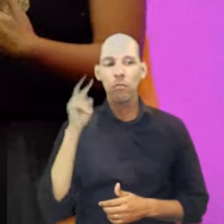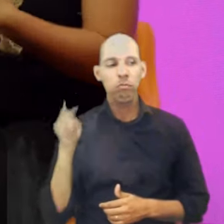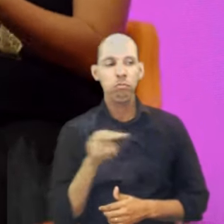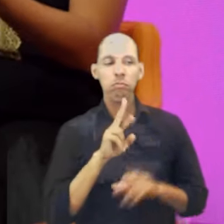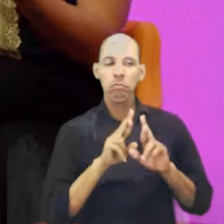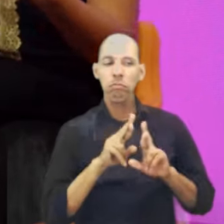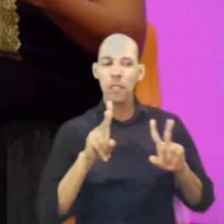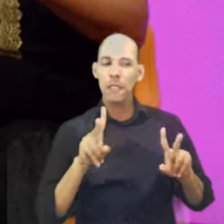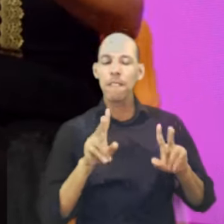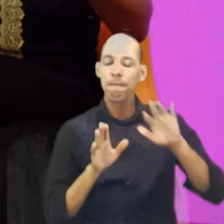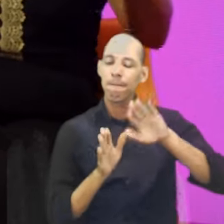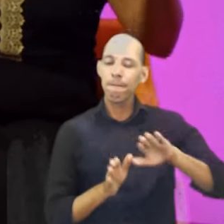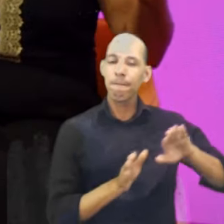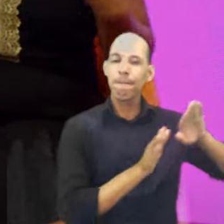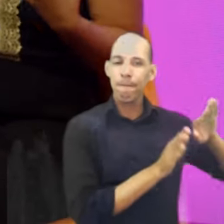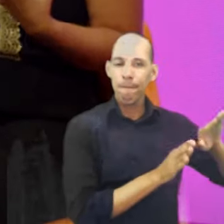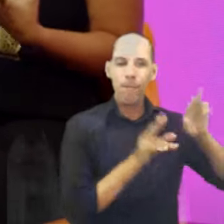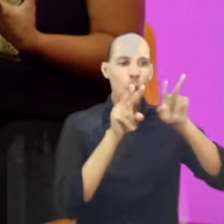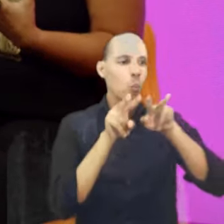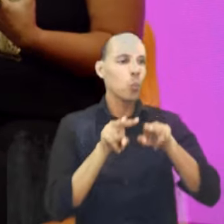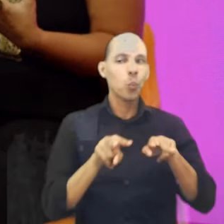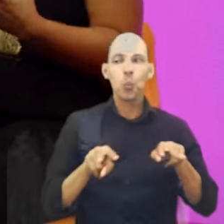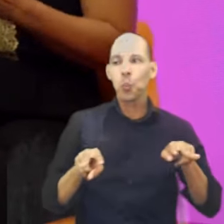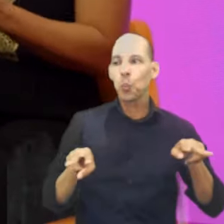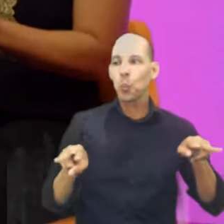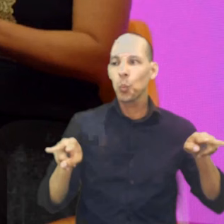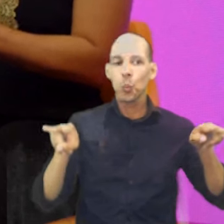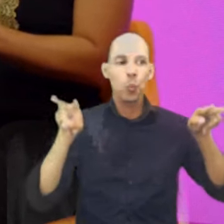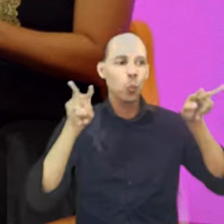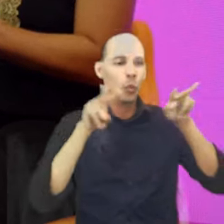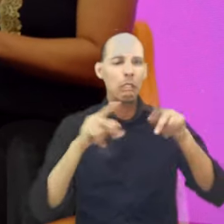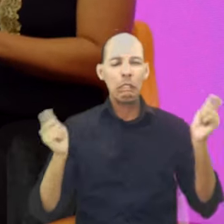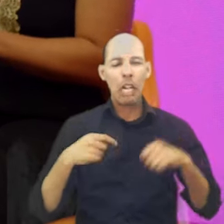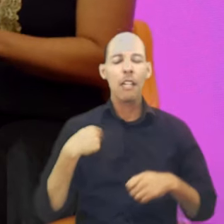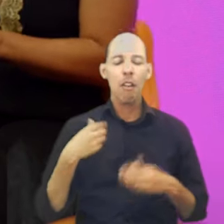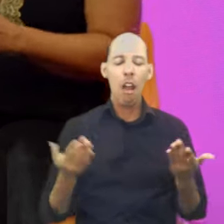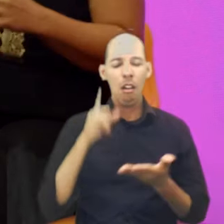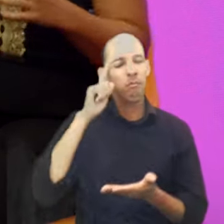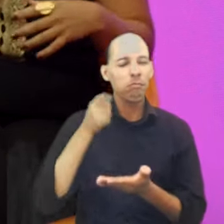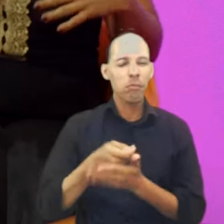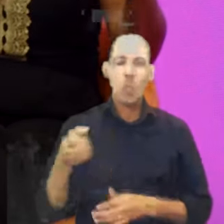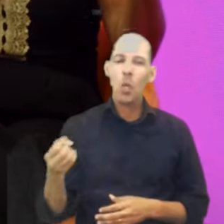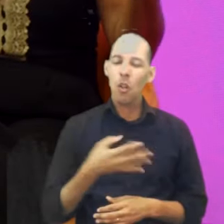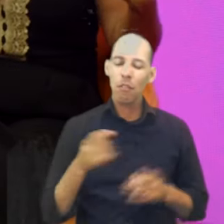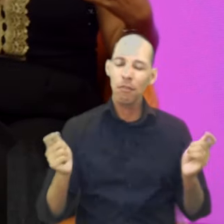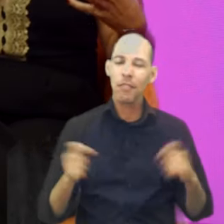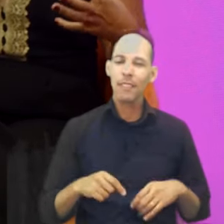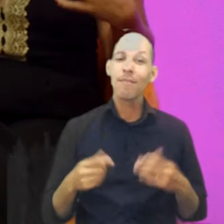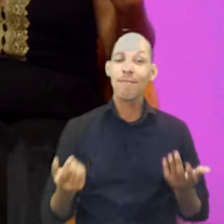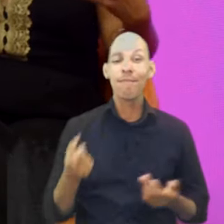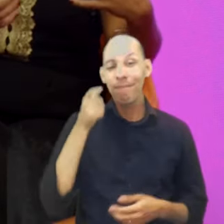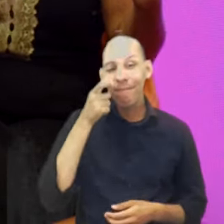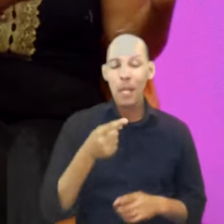olhar sistêmico, ter um olhar ali do todo, de toda essa situação e tomar novas decisões. Então, é muito